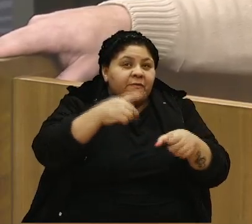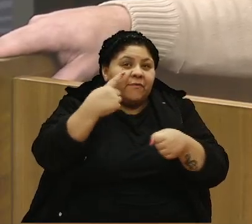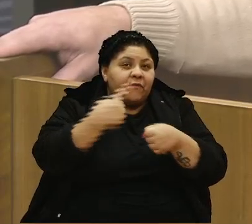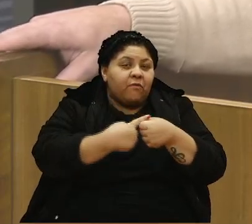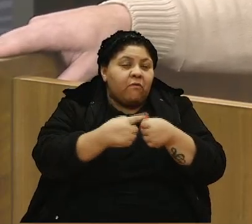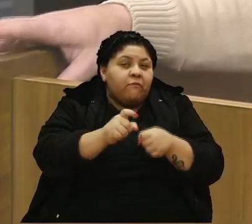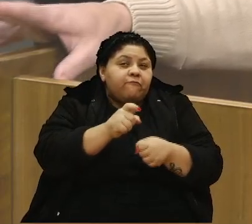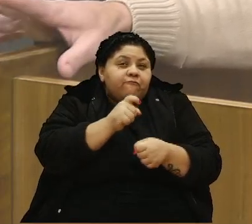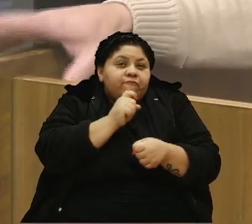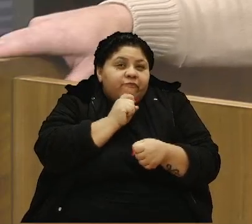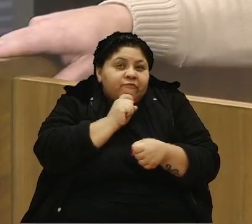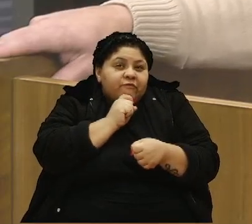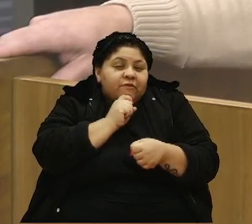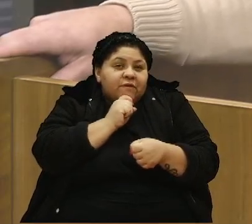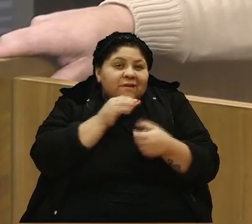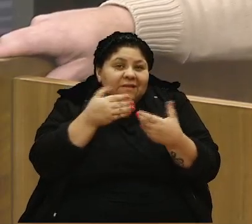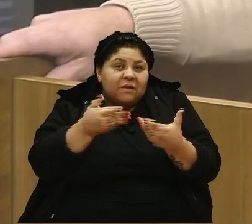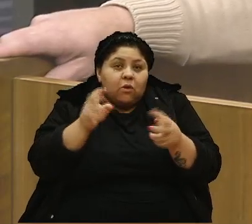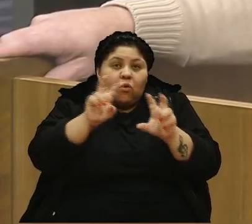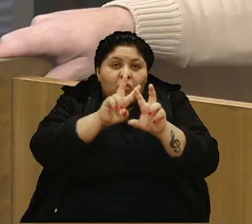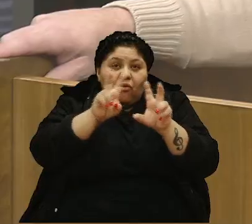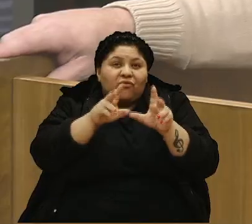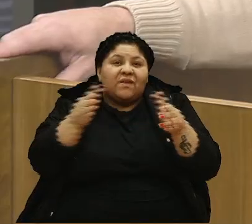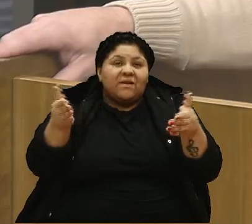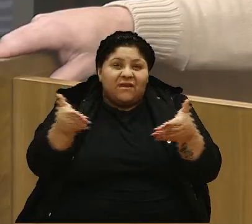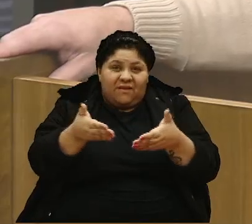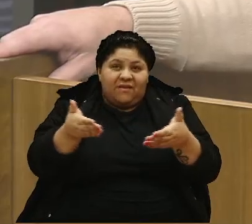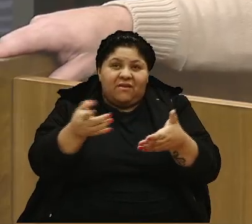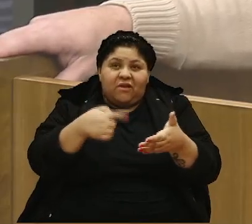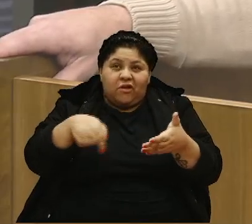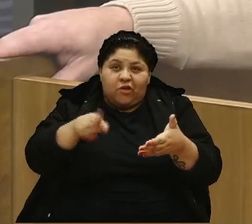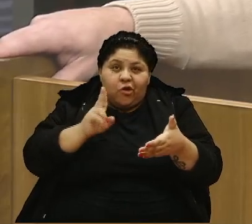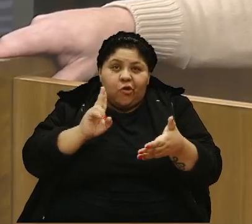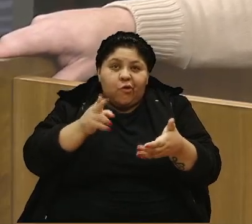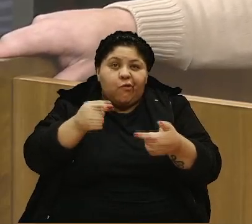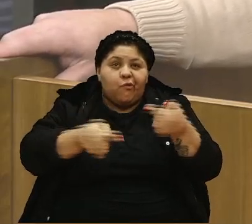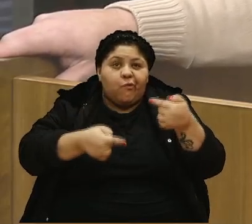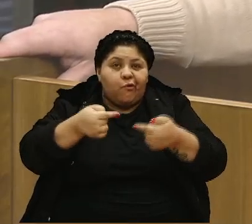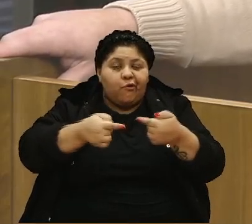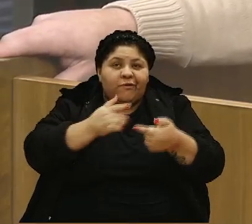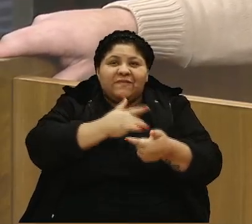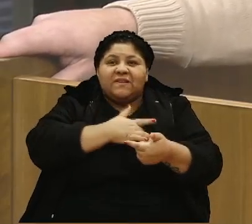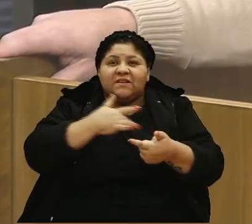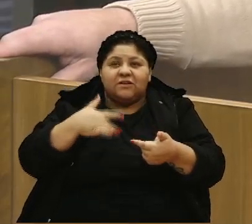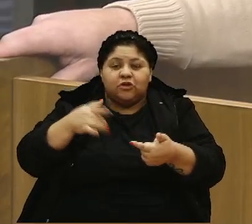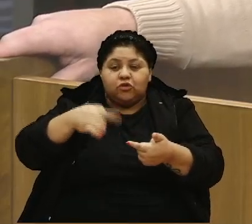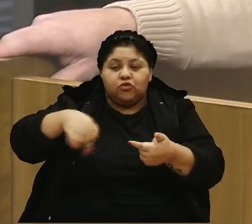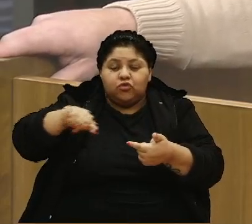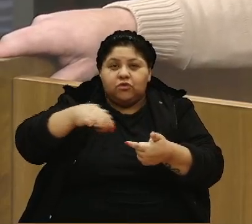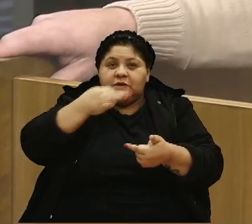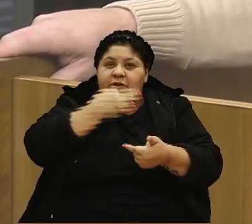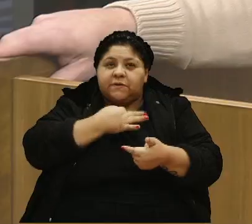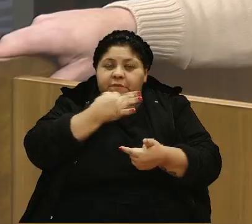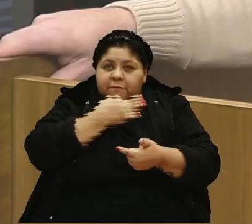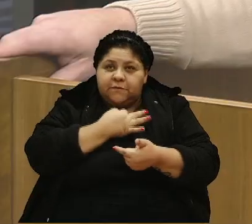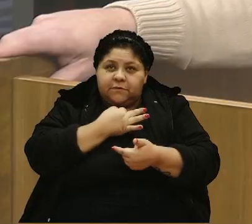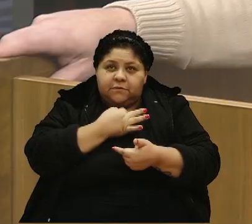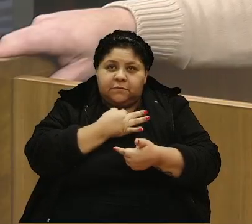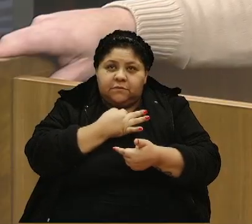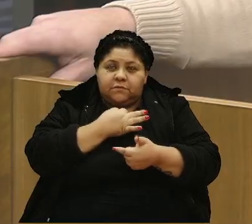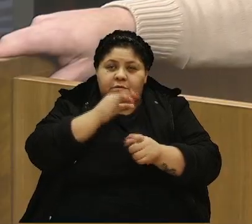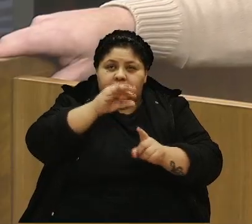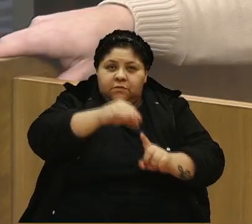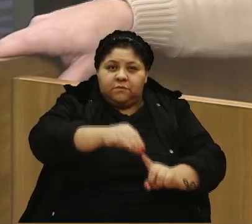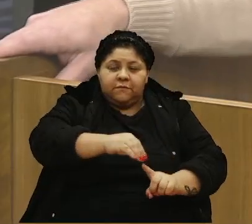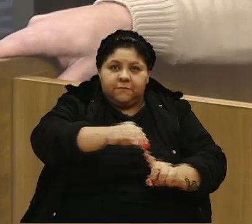muito frio. Então, o tema de hoje, a gente segue debatendo a questão da saúde em nosso município,